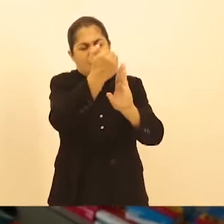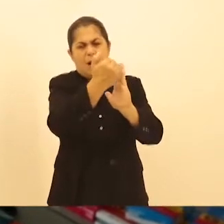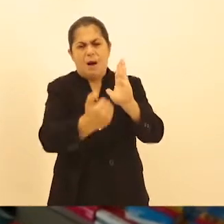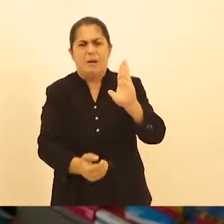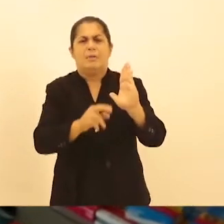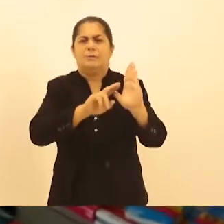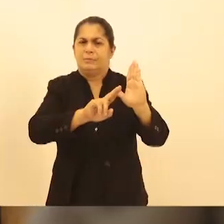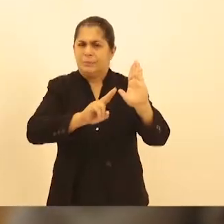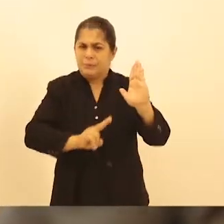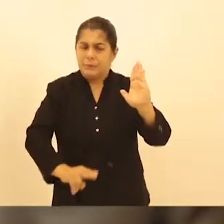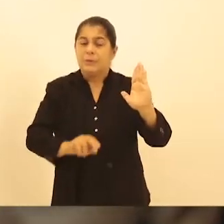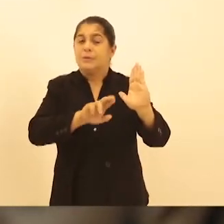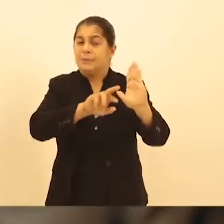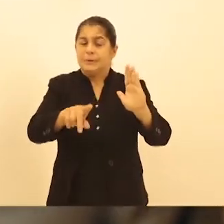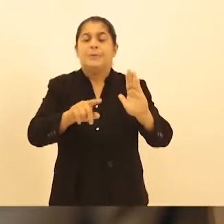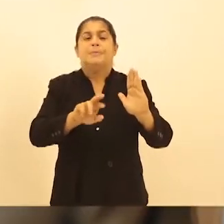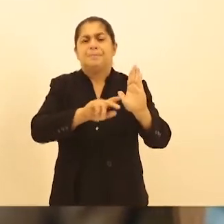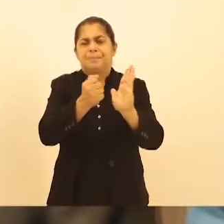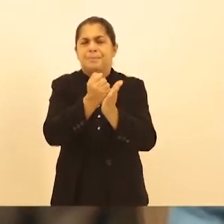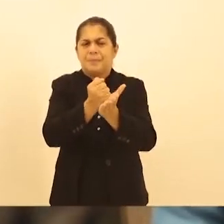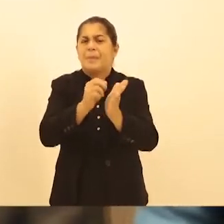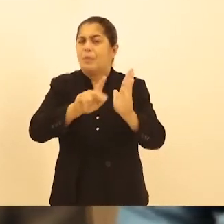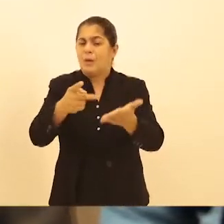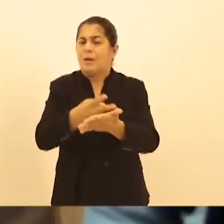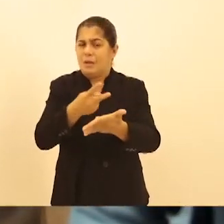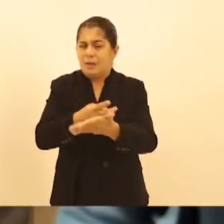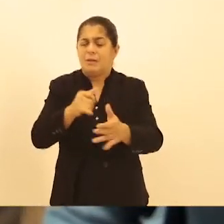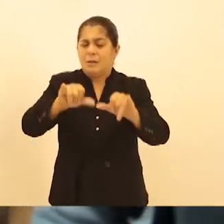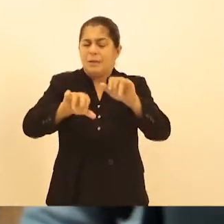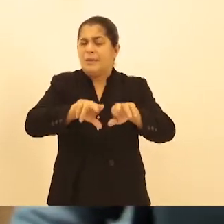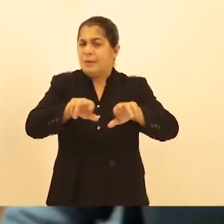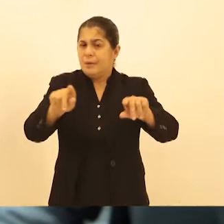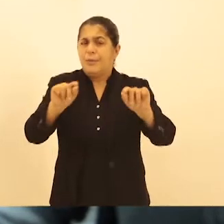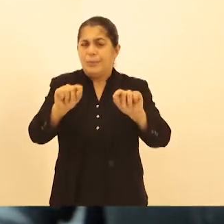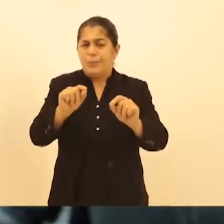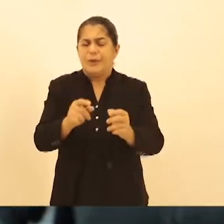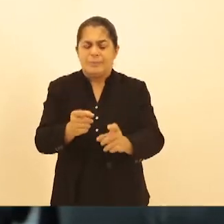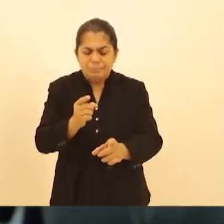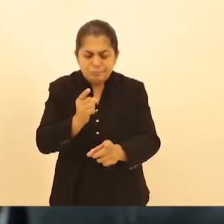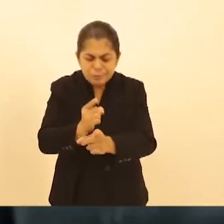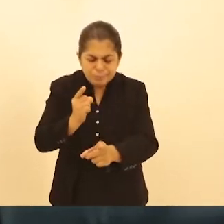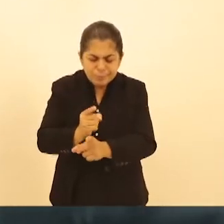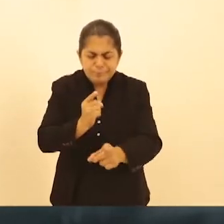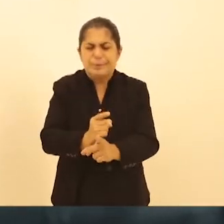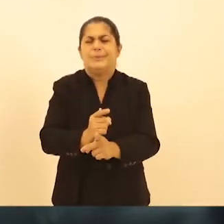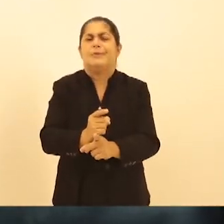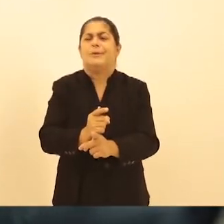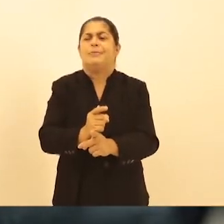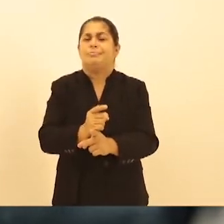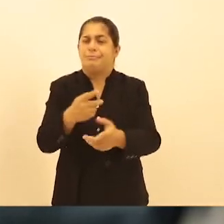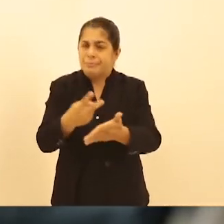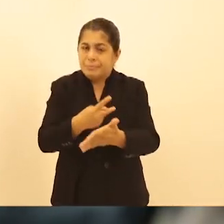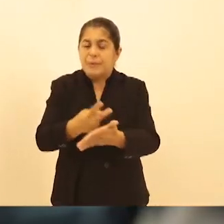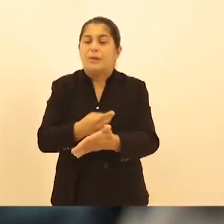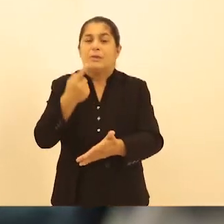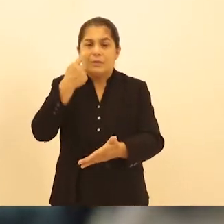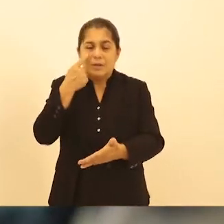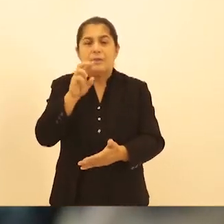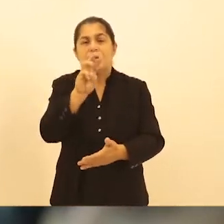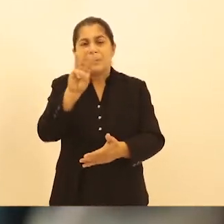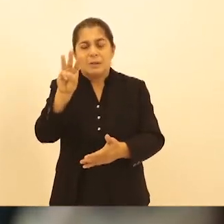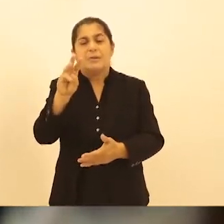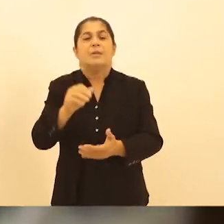supostos fins terapêuticos que apresentou lotes com problemas está disponível no site do ministério público da paraíba